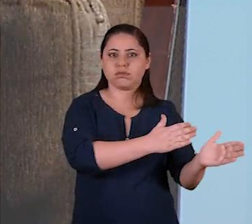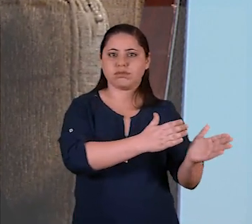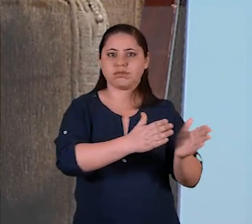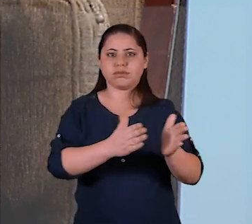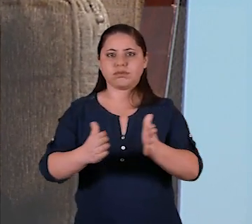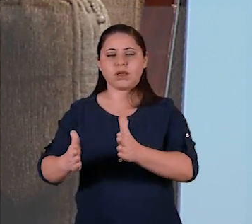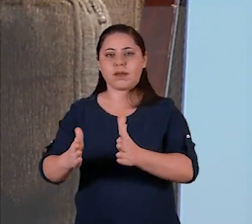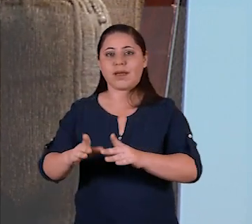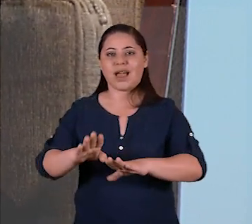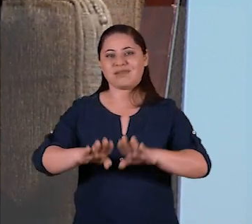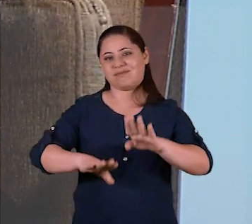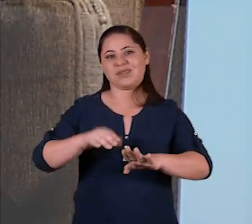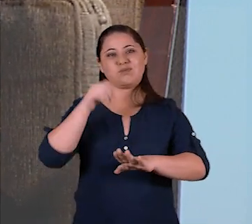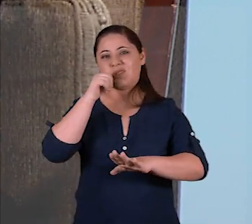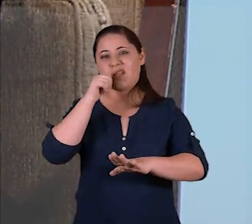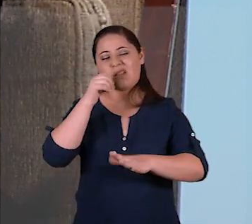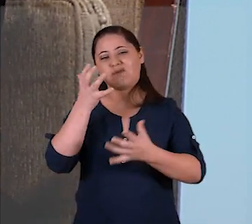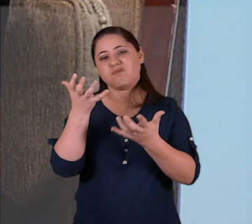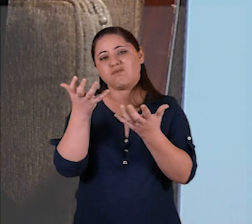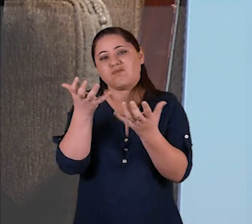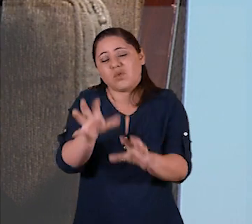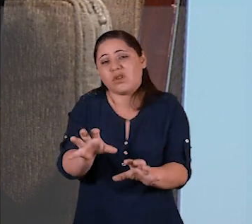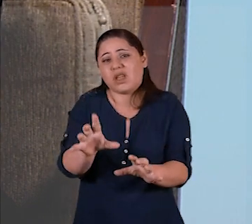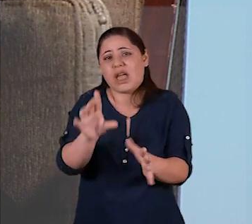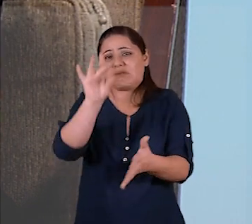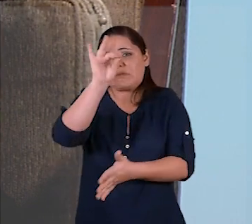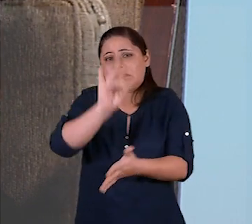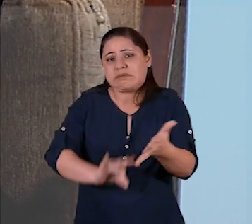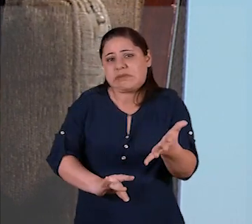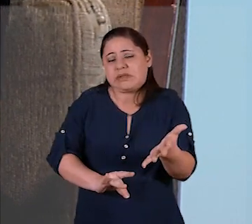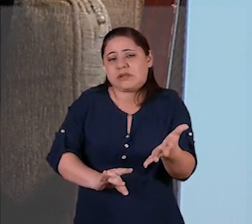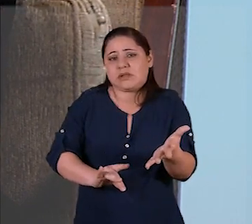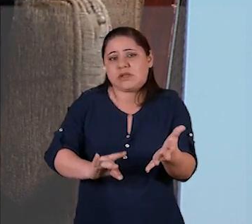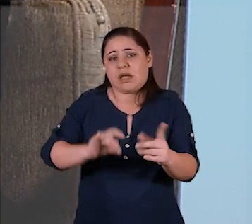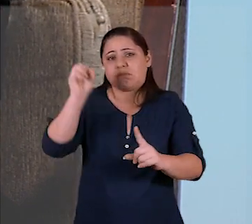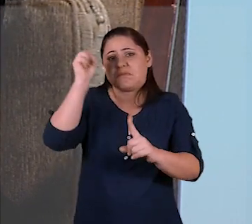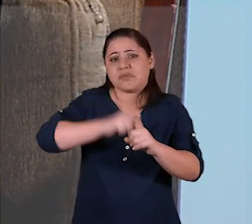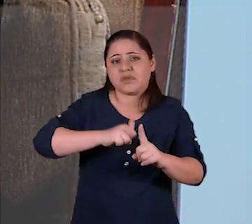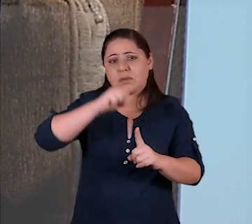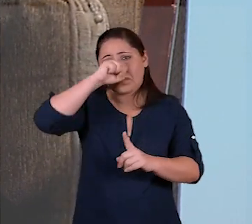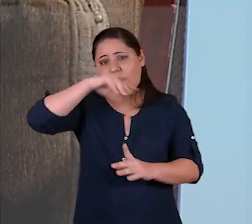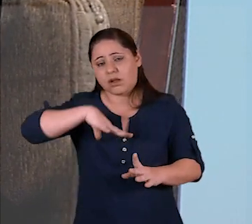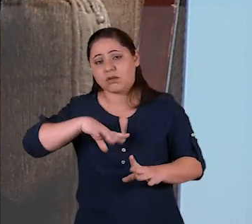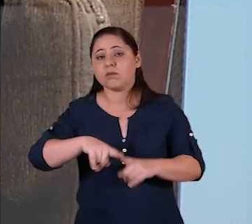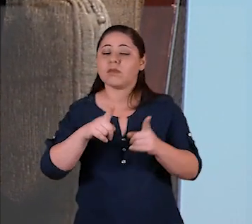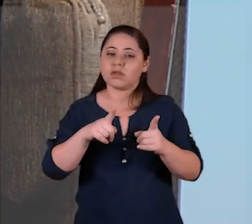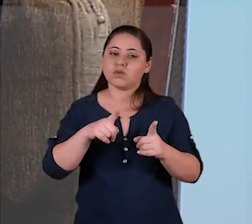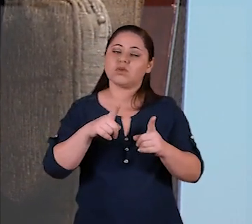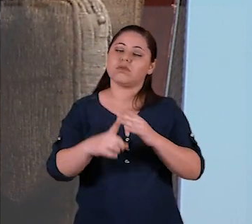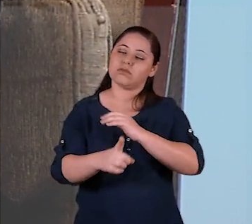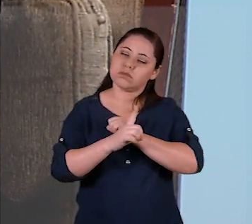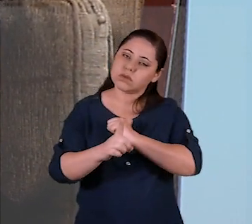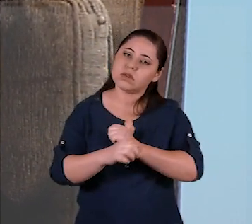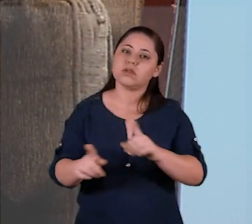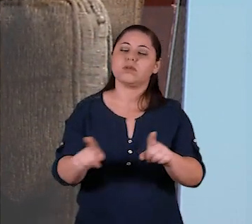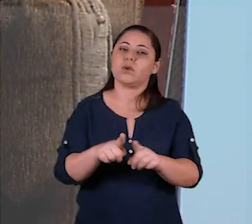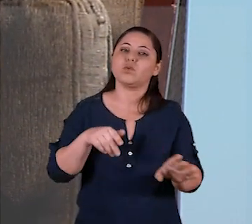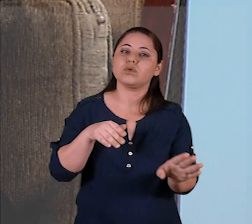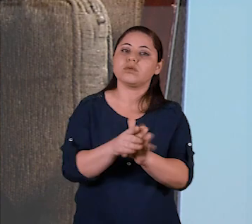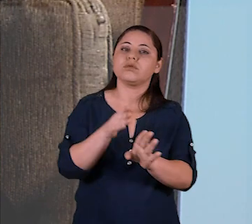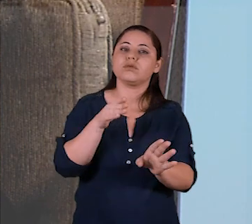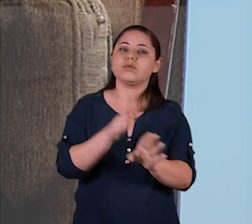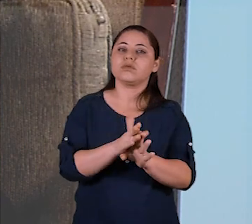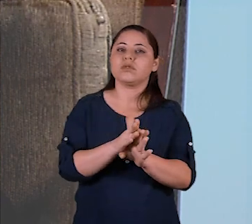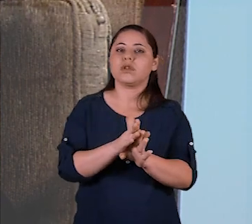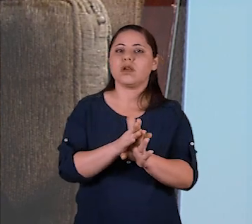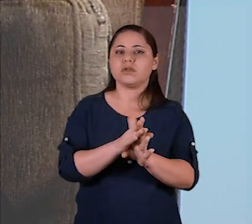muitas mulheres, às vezes, elas não querem registrar a ocorrência, né? Então, assim, a gente também consegue fazer esse atendimento,